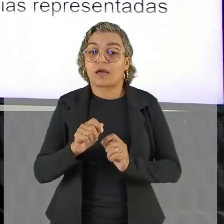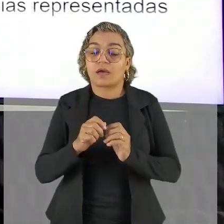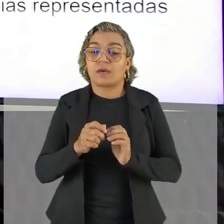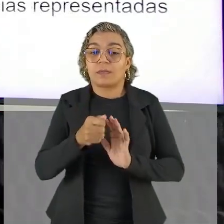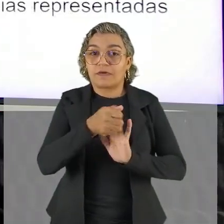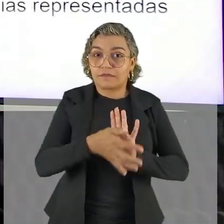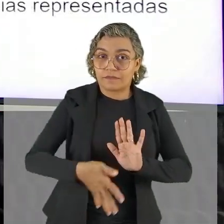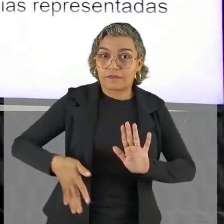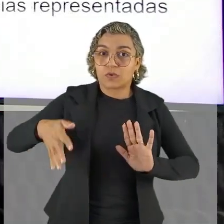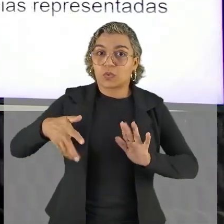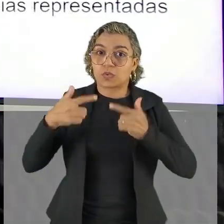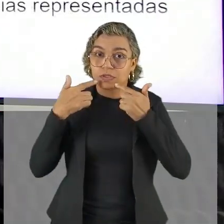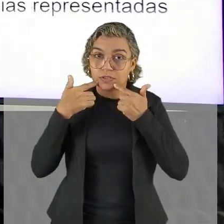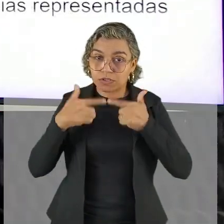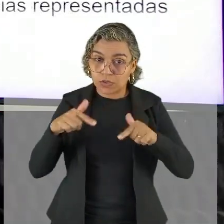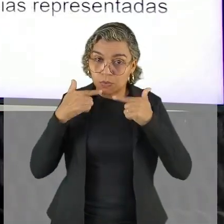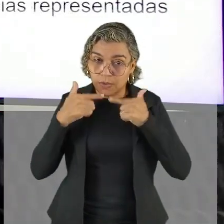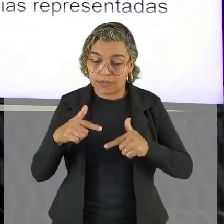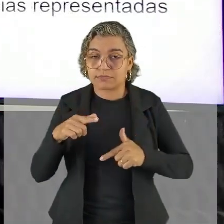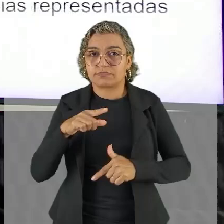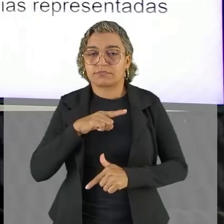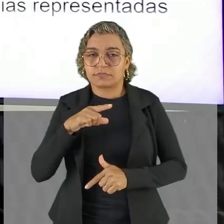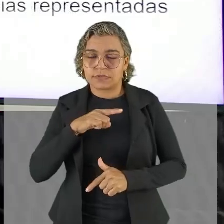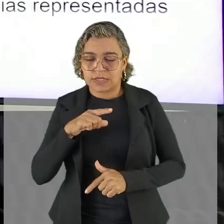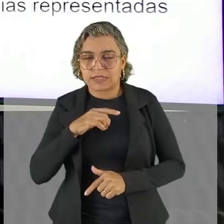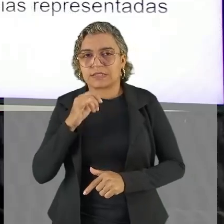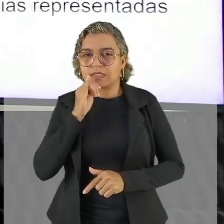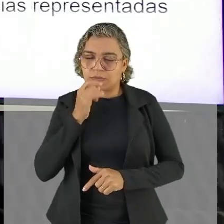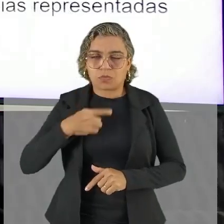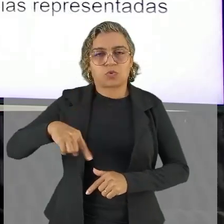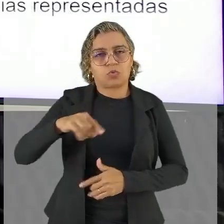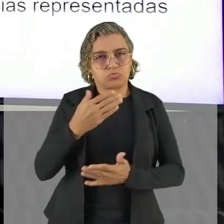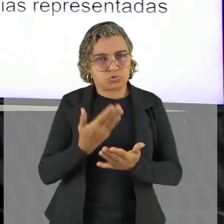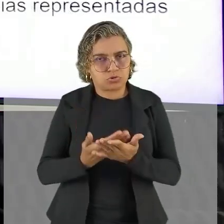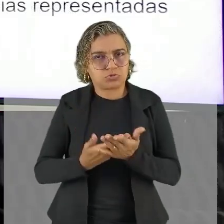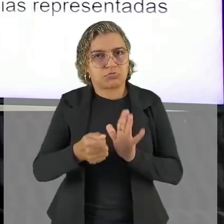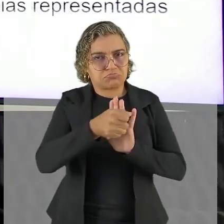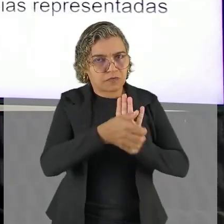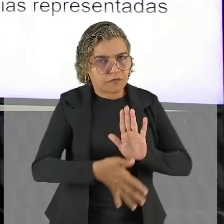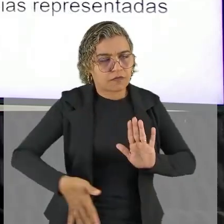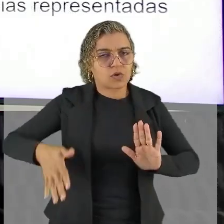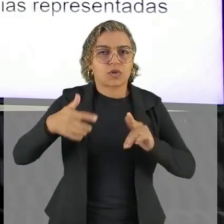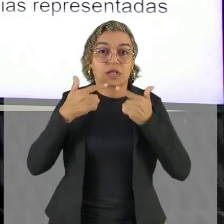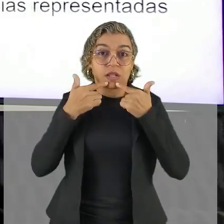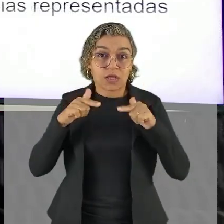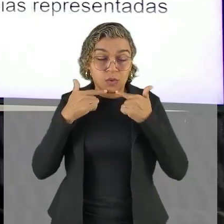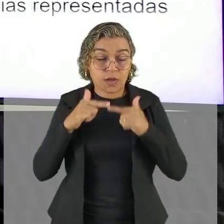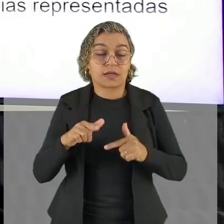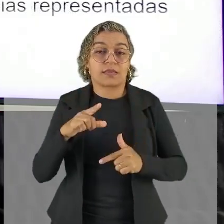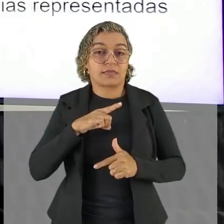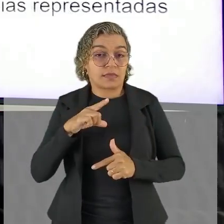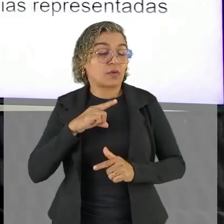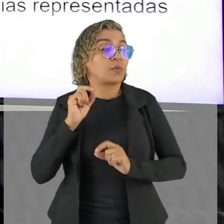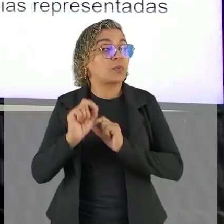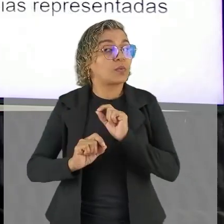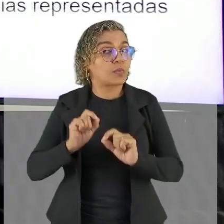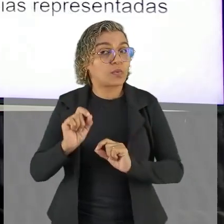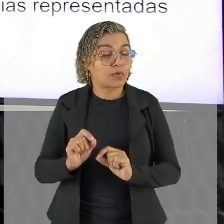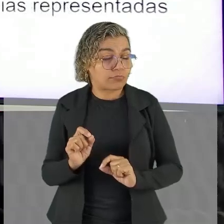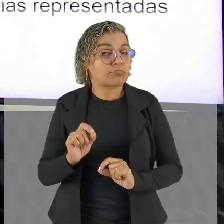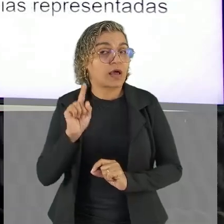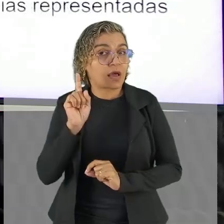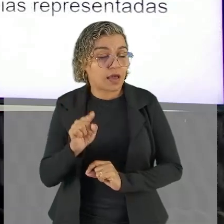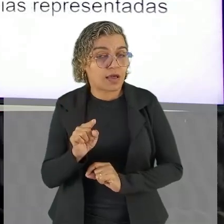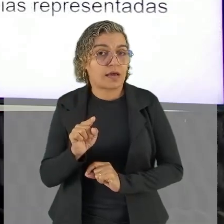literárias, nós abordamos muito as figuras de linguagem. Figuras de linguagem é um recurso onde